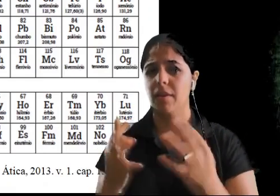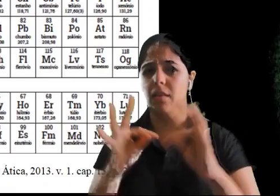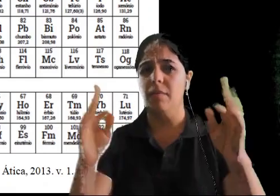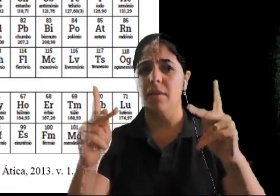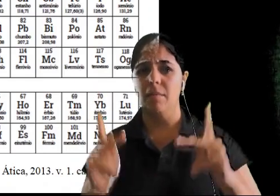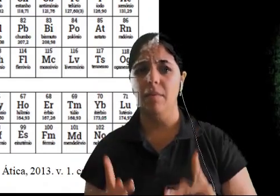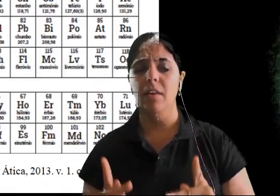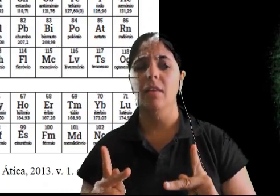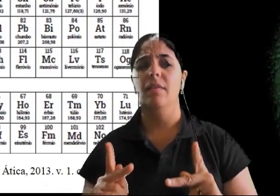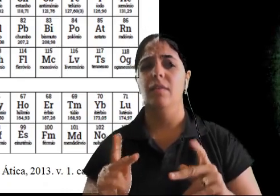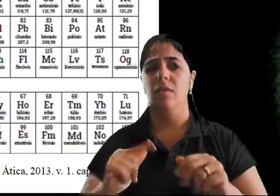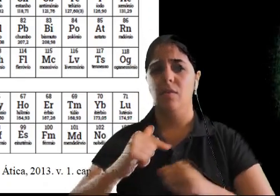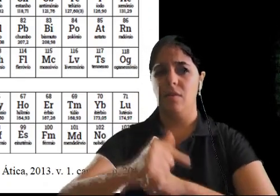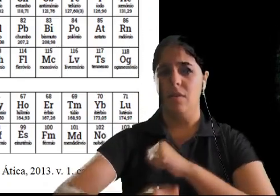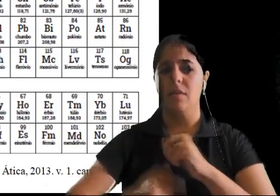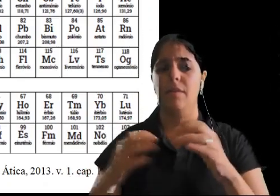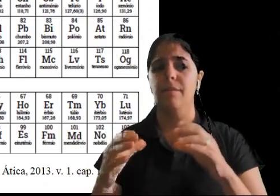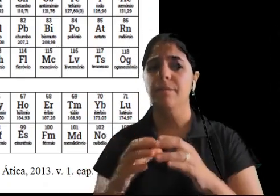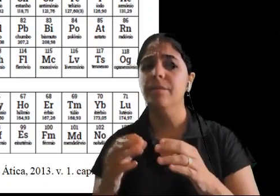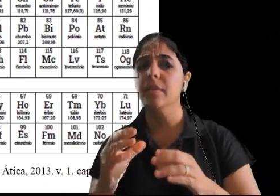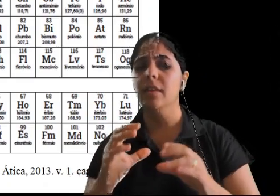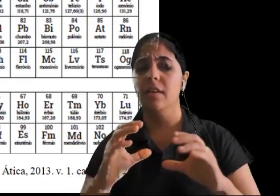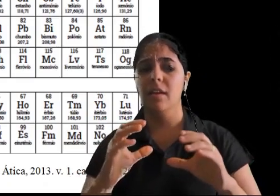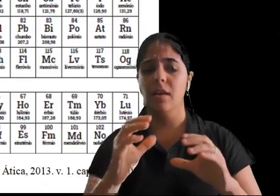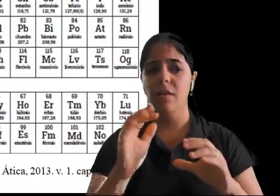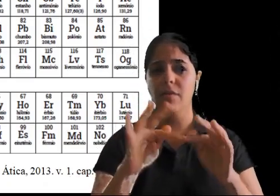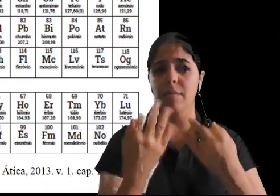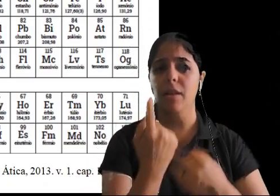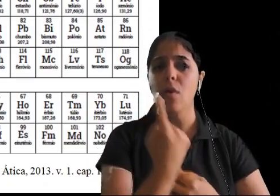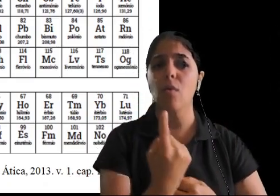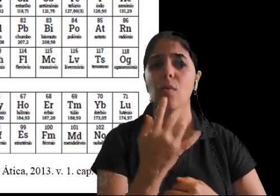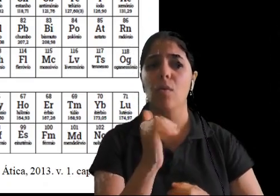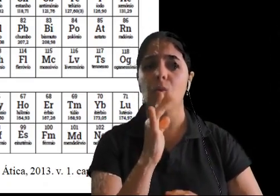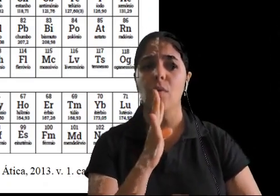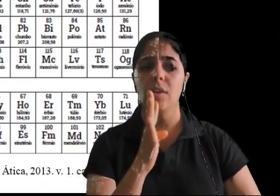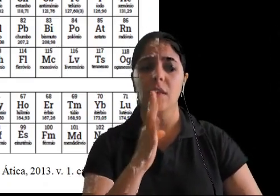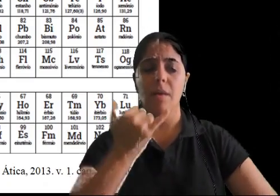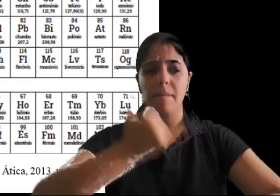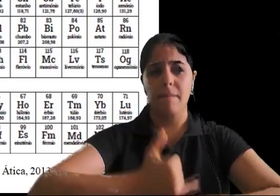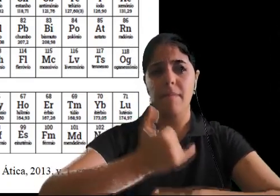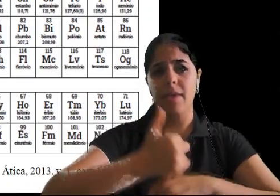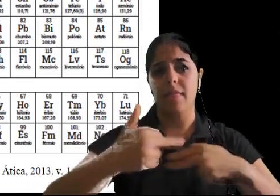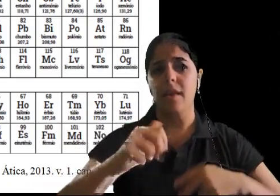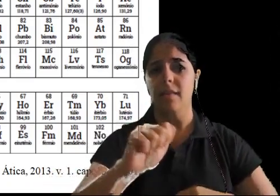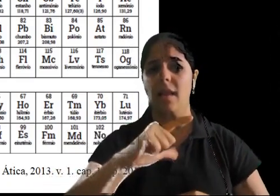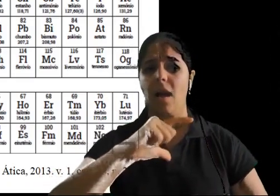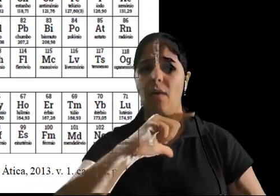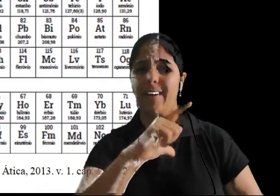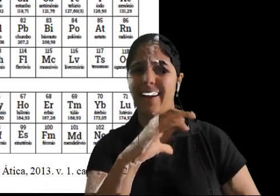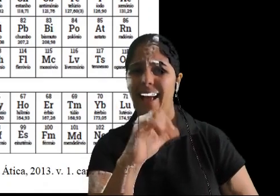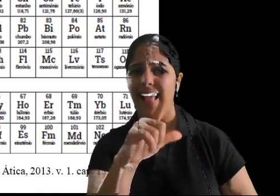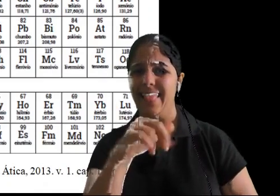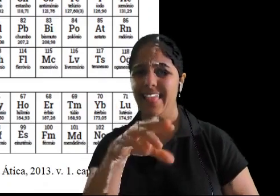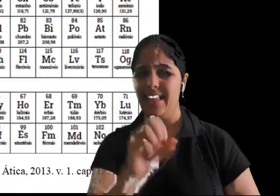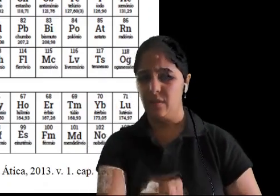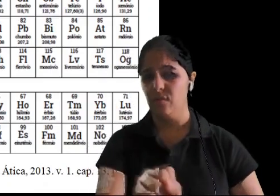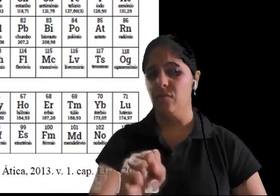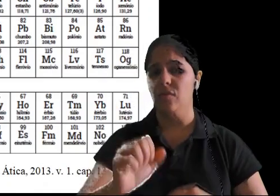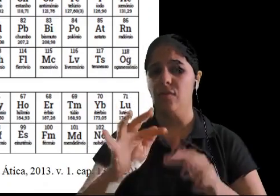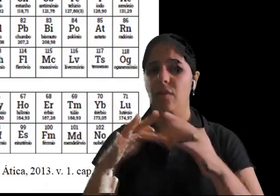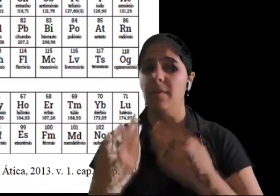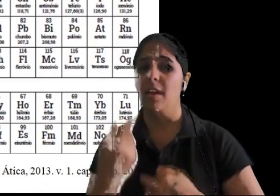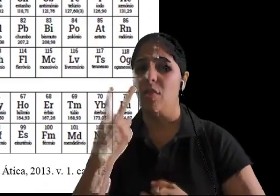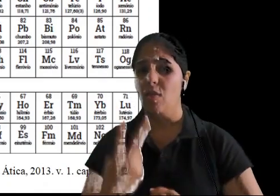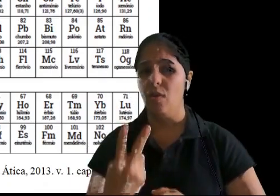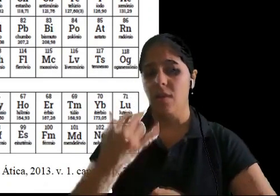tabela periódica. Os elementos químicos da família 1 são conhecidos como metais alcalinos. Os da família